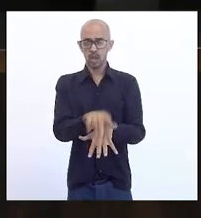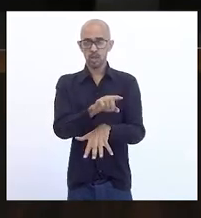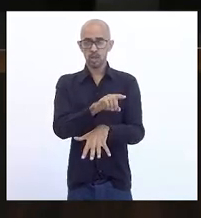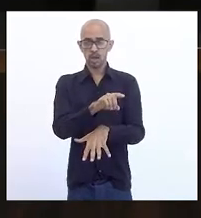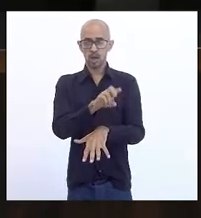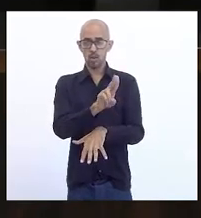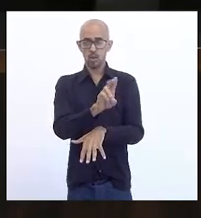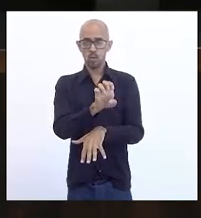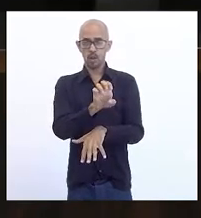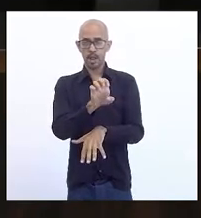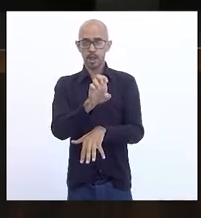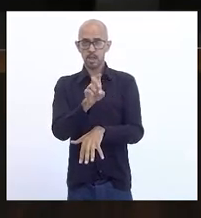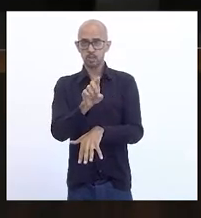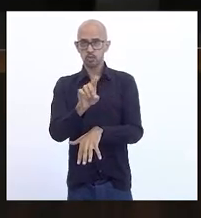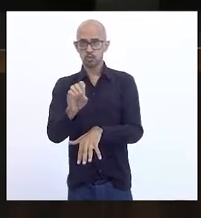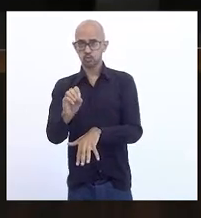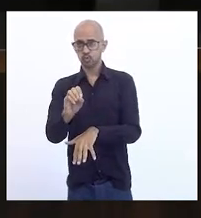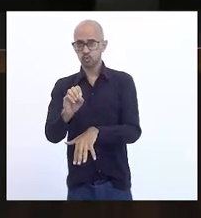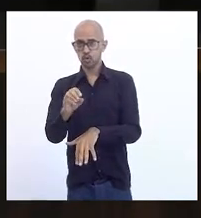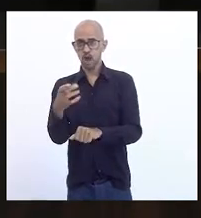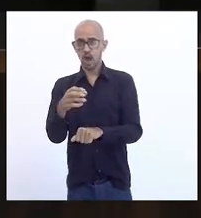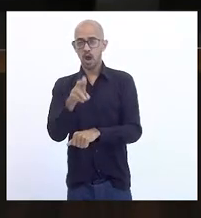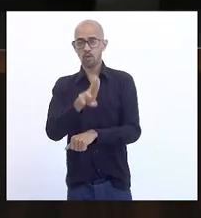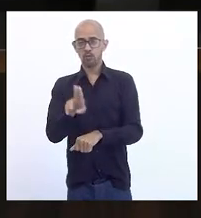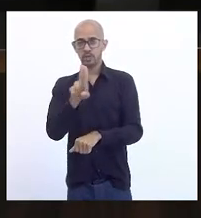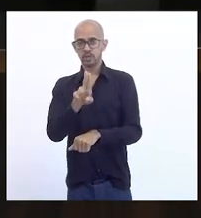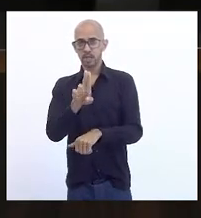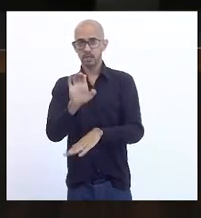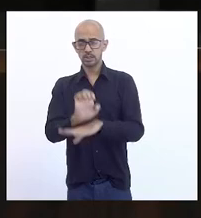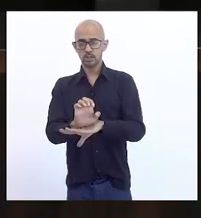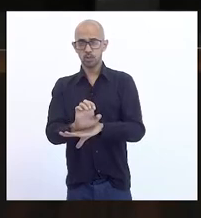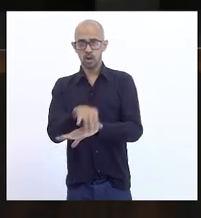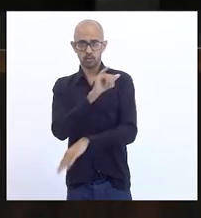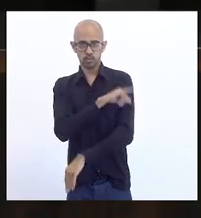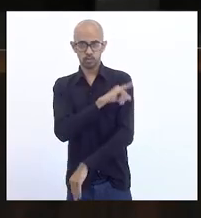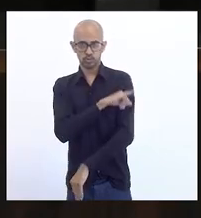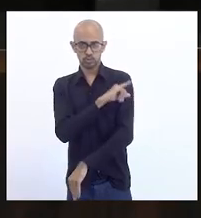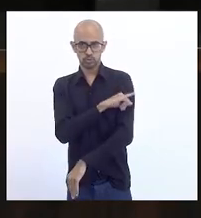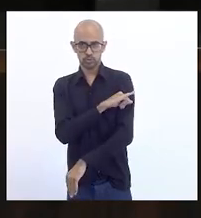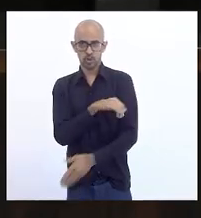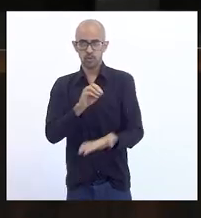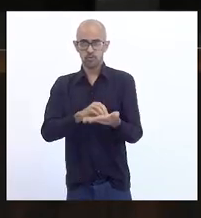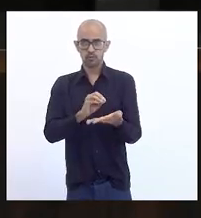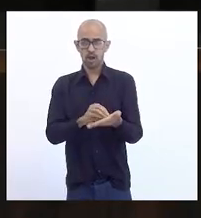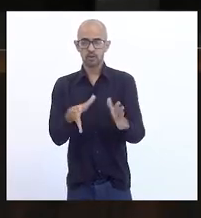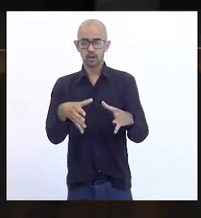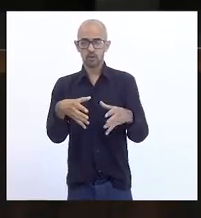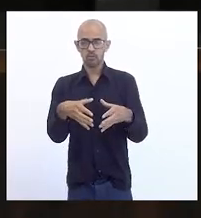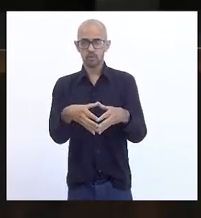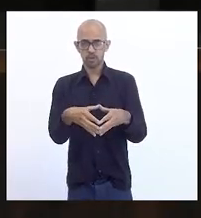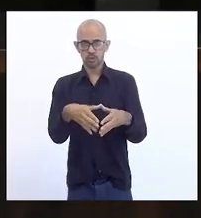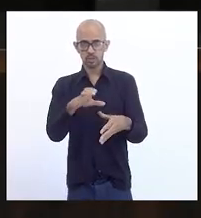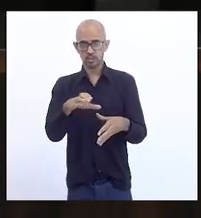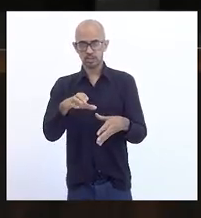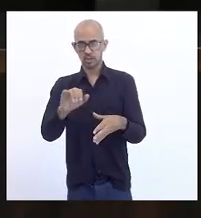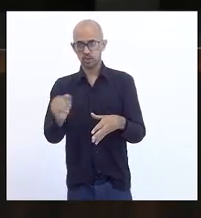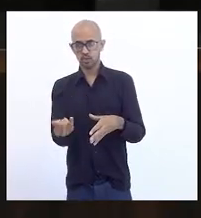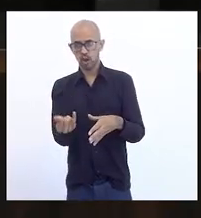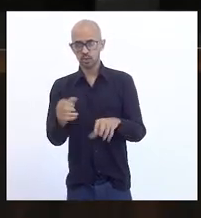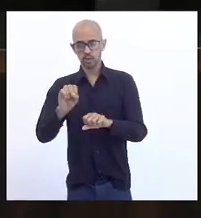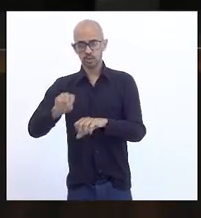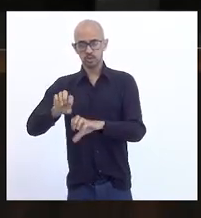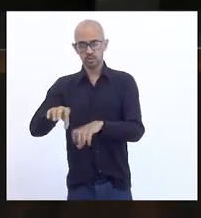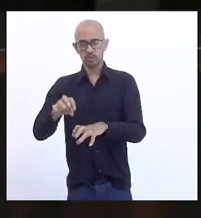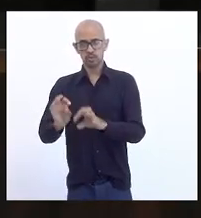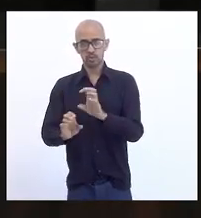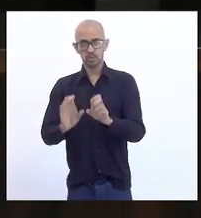pela Fundação Universidade do Estado do Rio de Janeiro e dá outras providências. Pendendo de pareceres das comissões, Comissão de Justiça, de Educação, de Ciência e